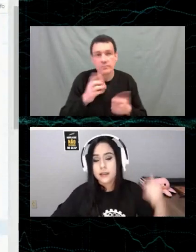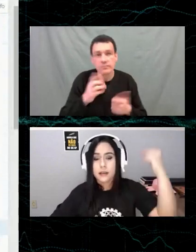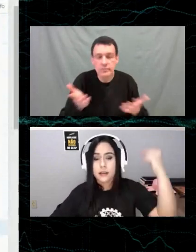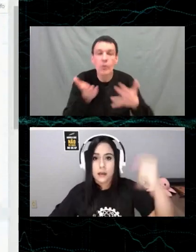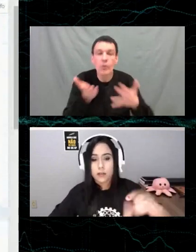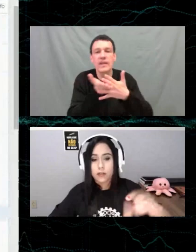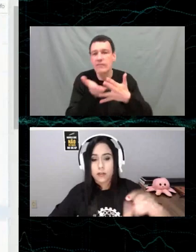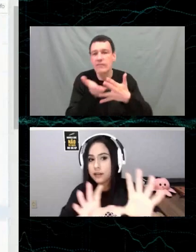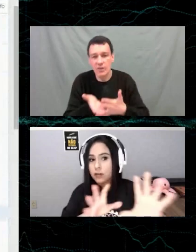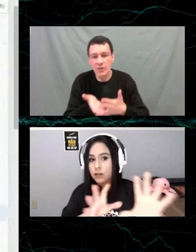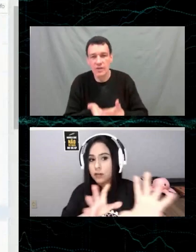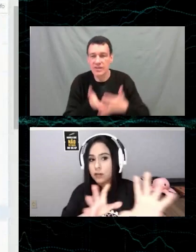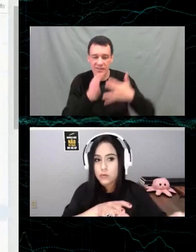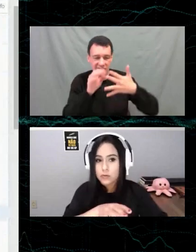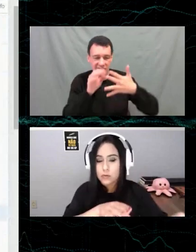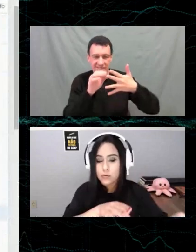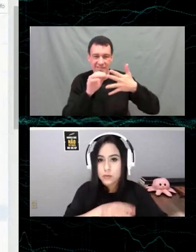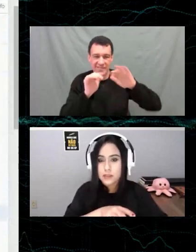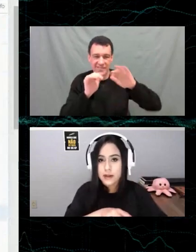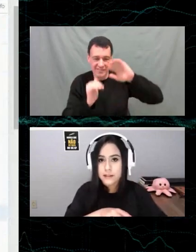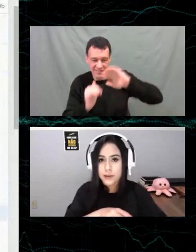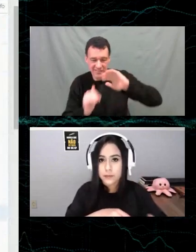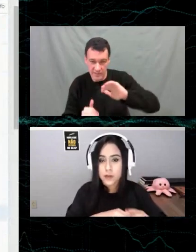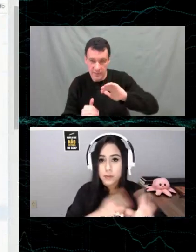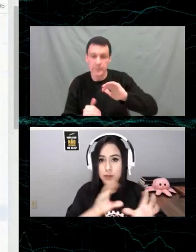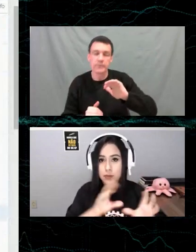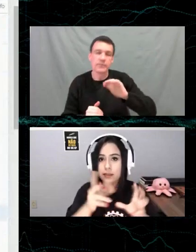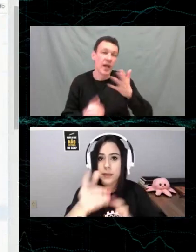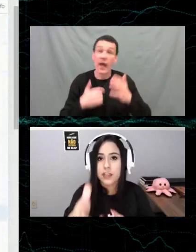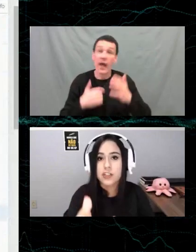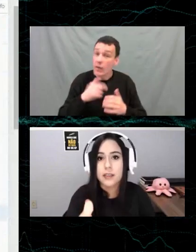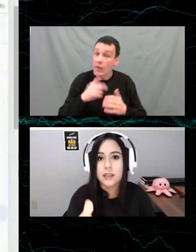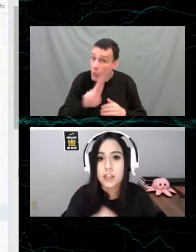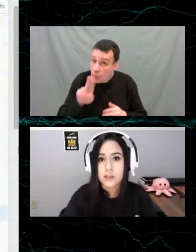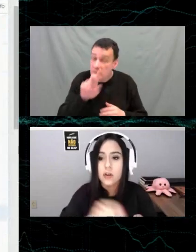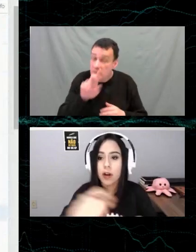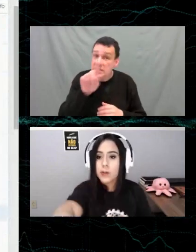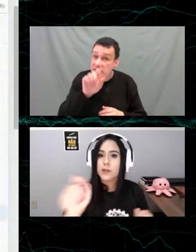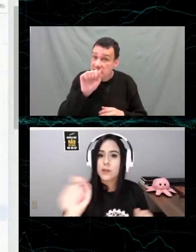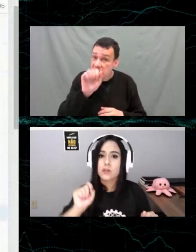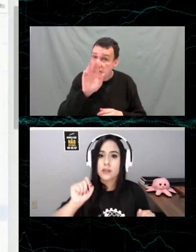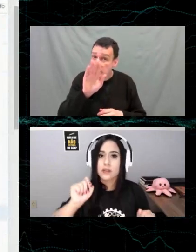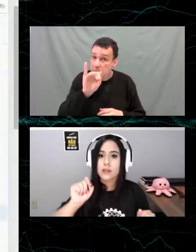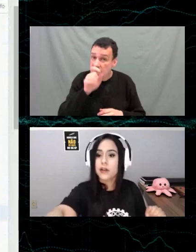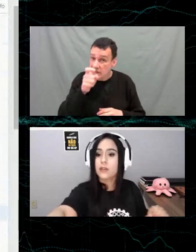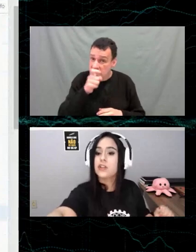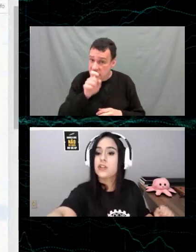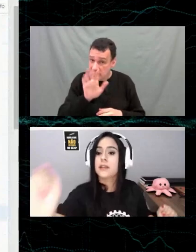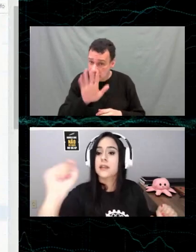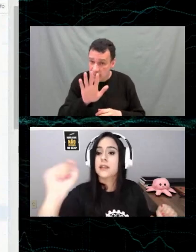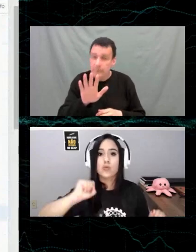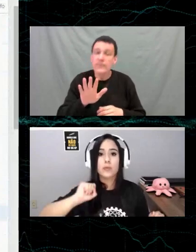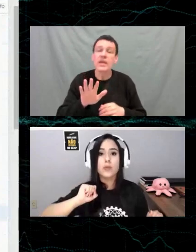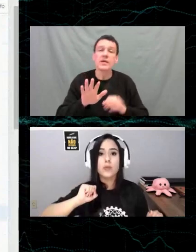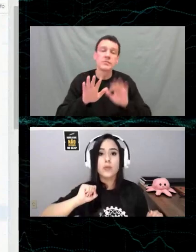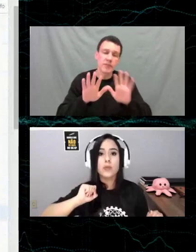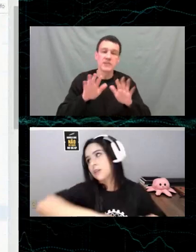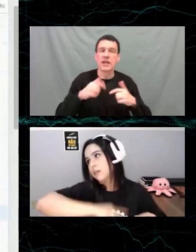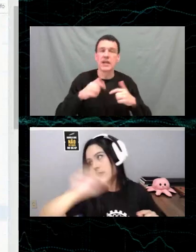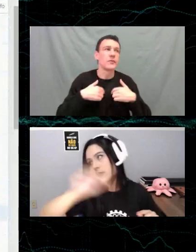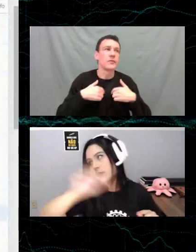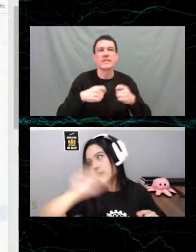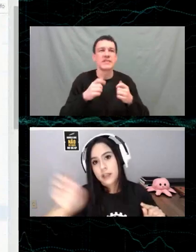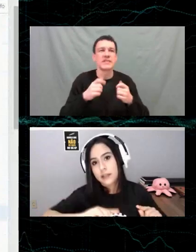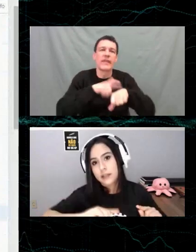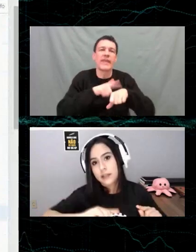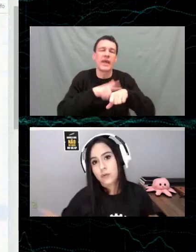cada item? Eu estou só citando o Zabbix Server, mas você precisa olhar também a criticidade. Às vezes eu realmente preciso desse intervalo de item aqui de 1 minuto. Então